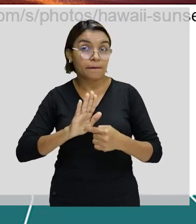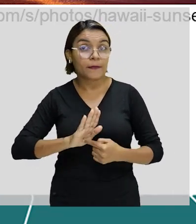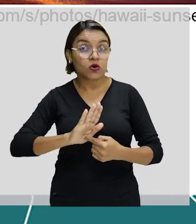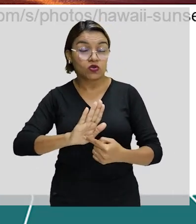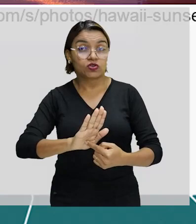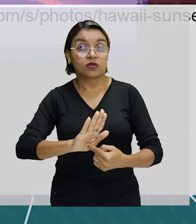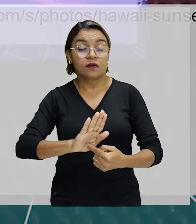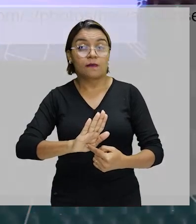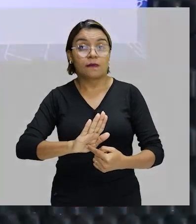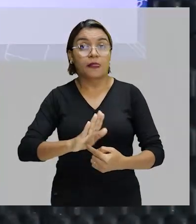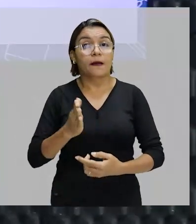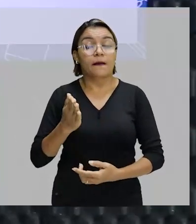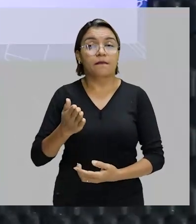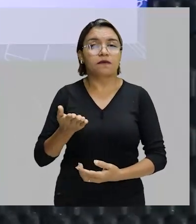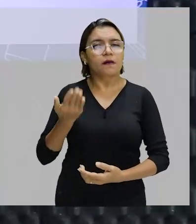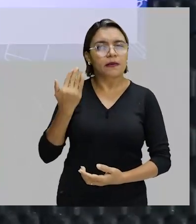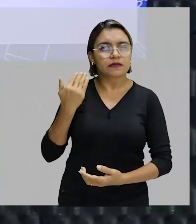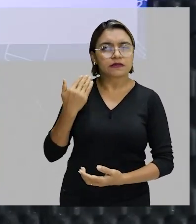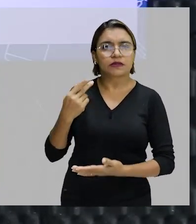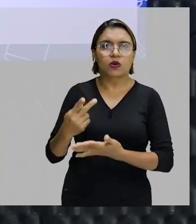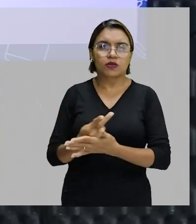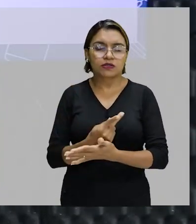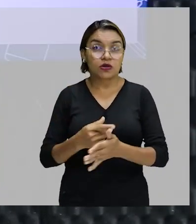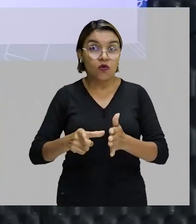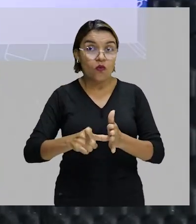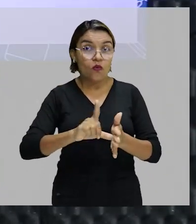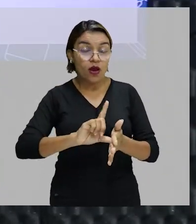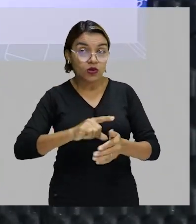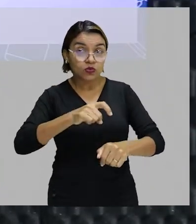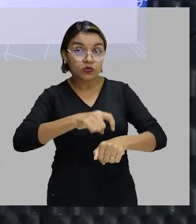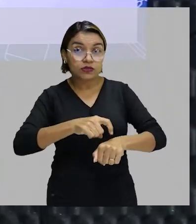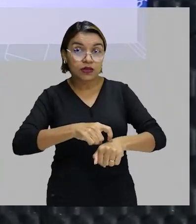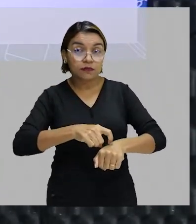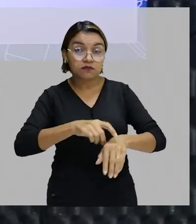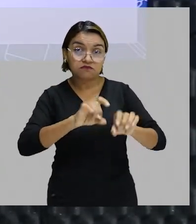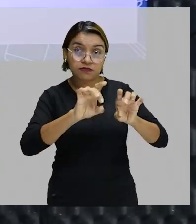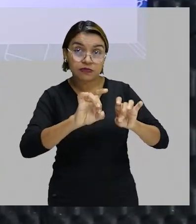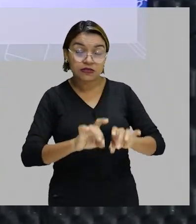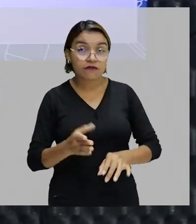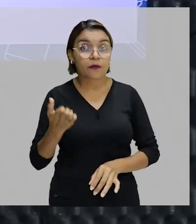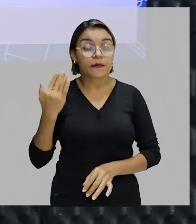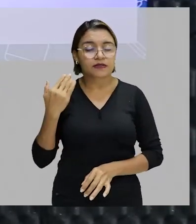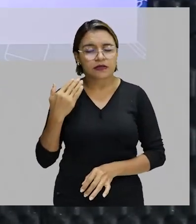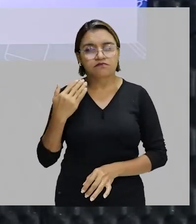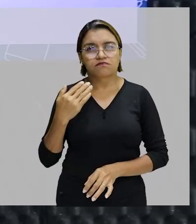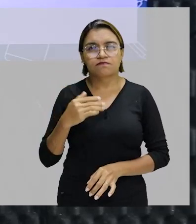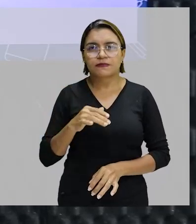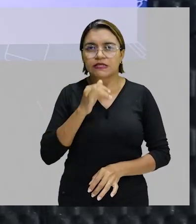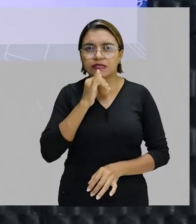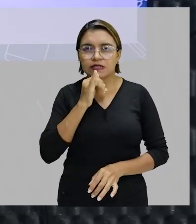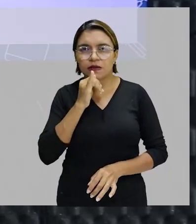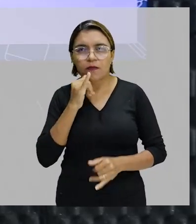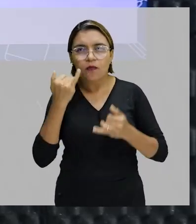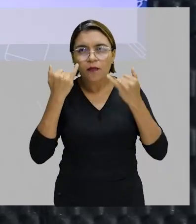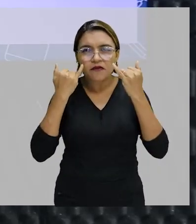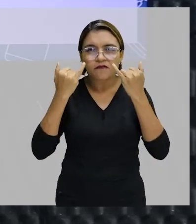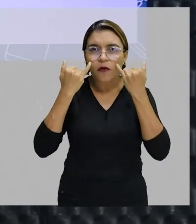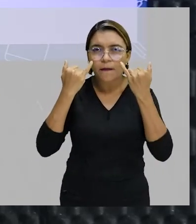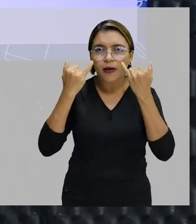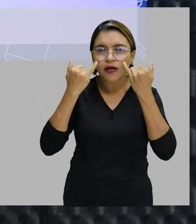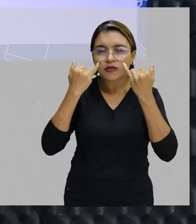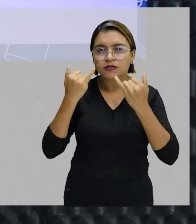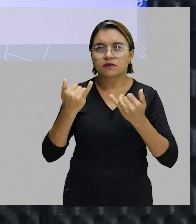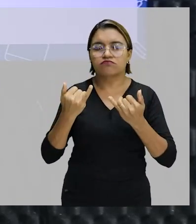que alguma coisa aconteceu antes de um tempo específico no passado. Então, você demarca uma informação no passado